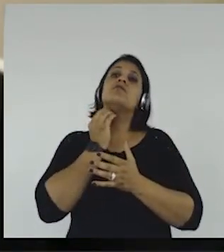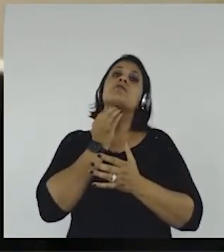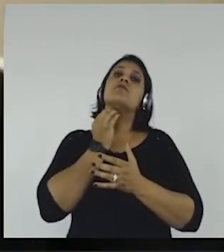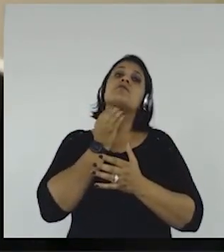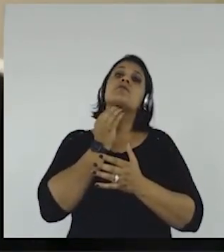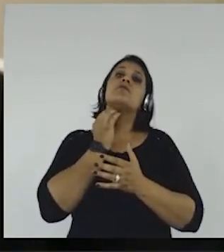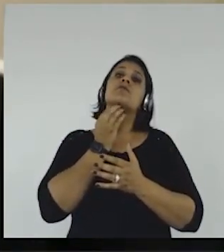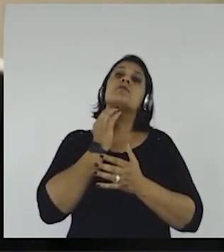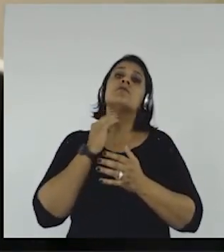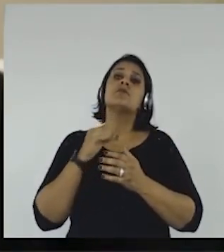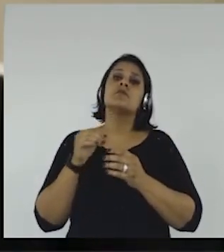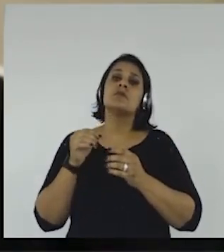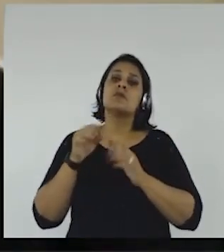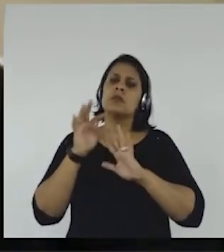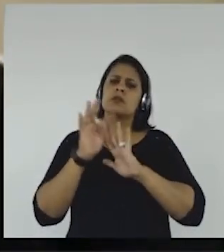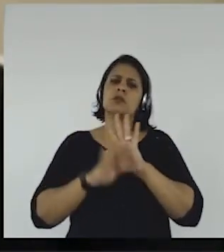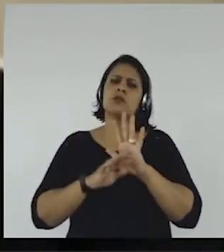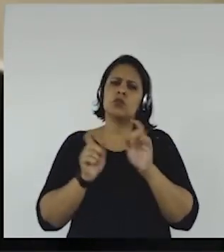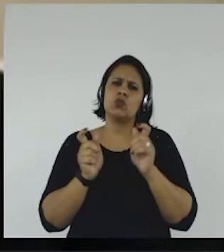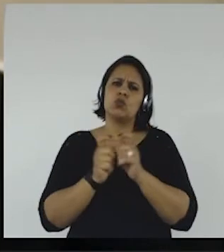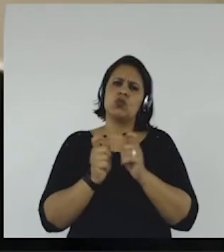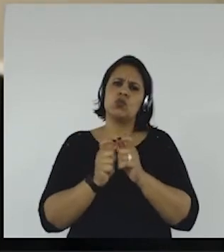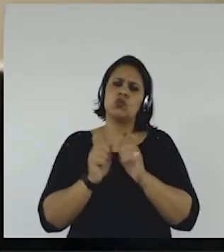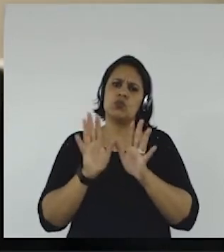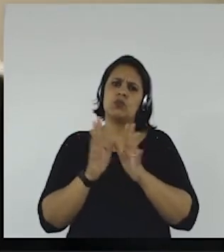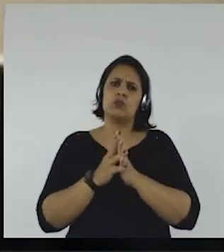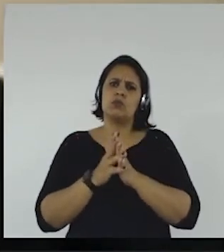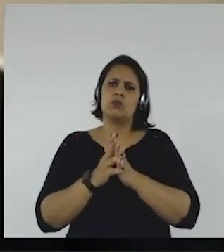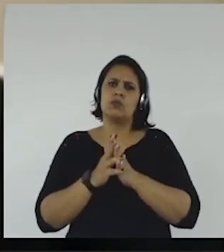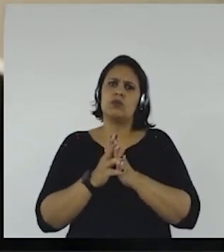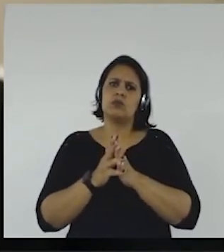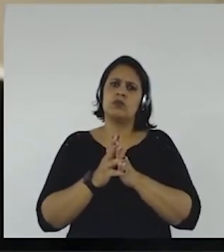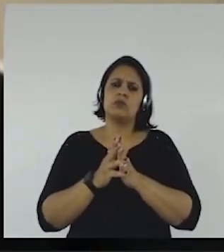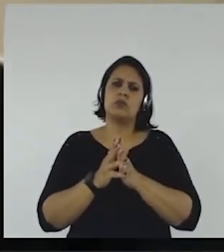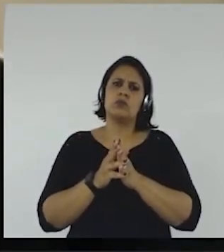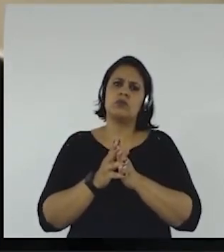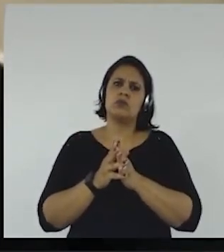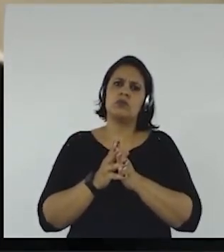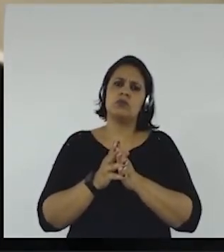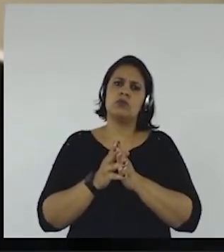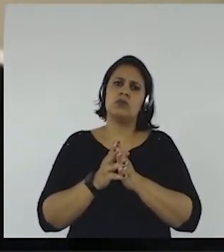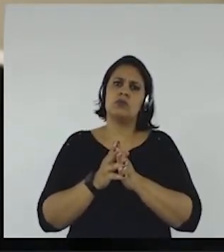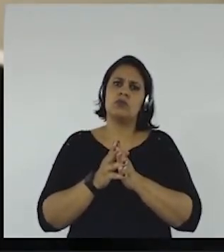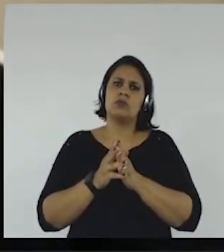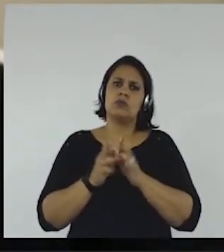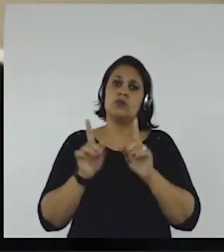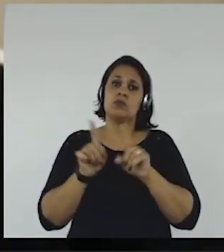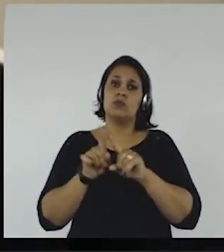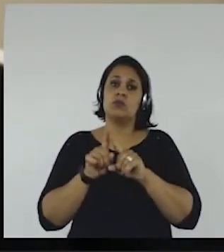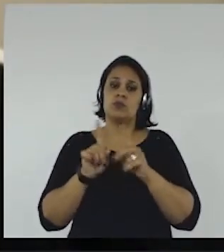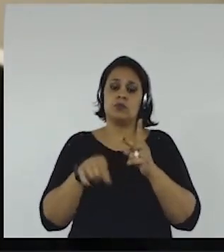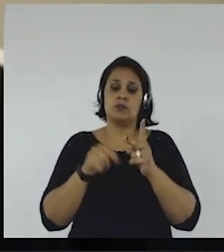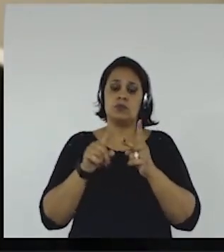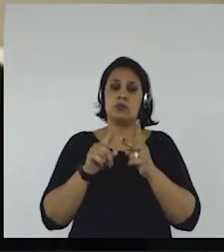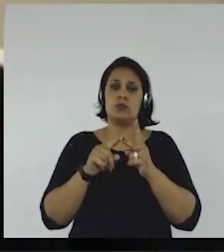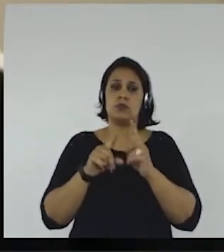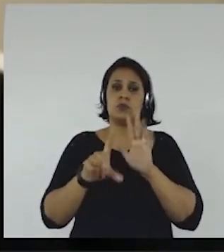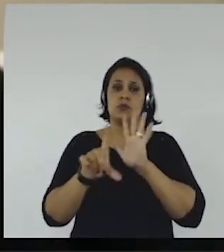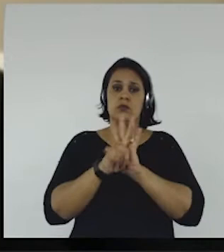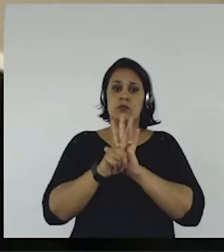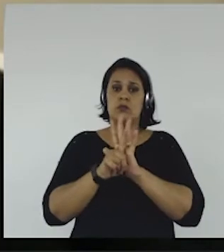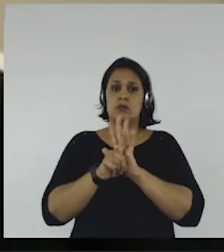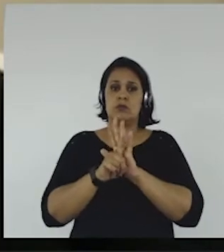um texto curto, e, dentre outros trabalhos, e a Lei de Introdução ao Código